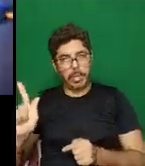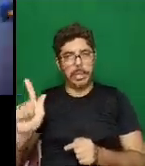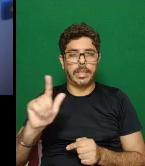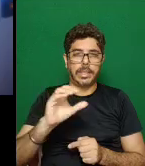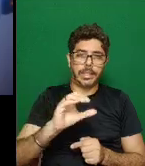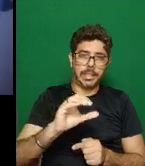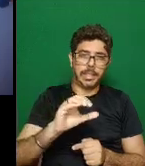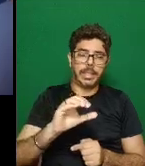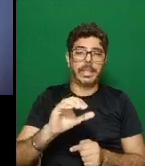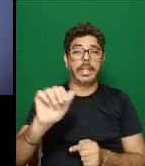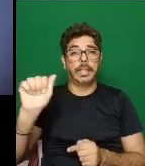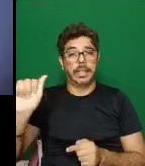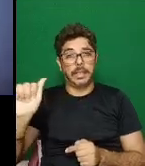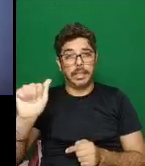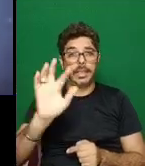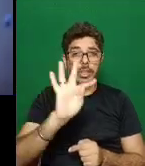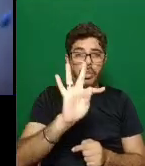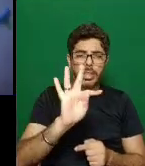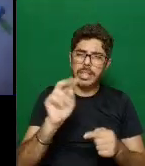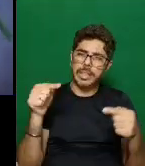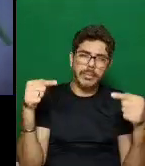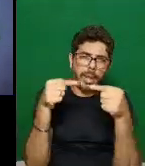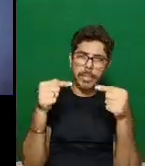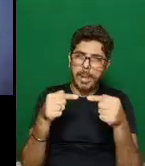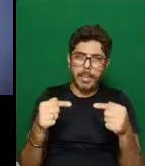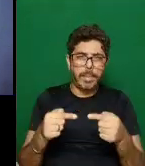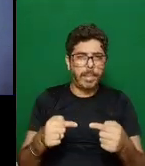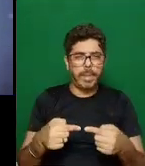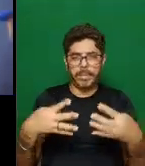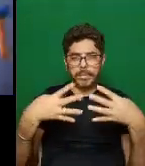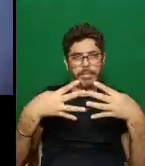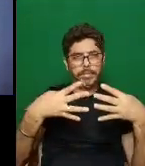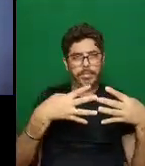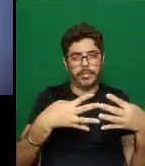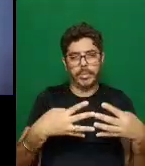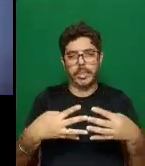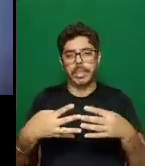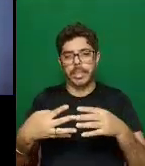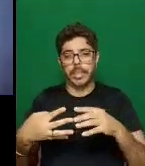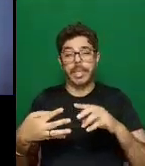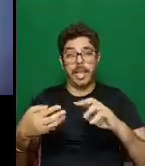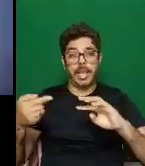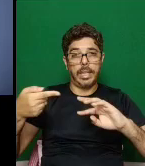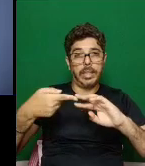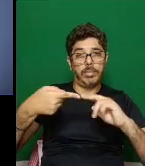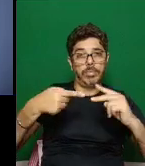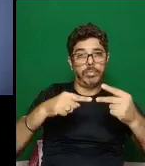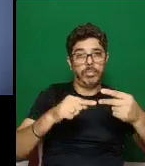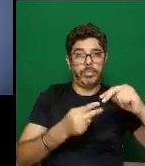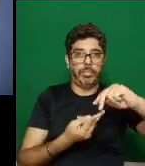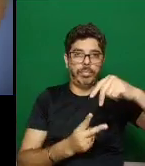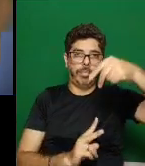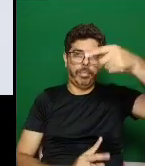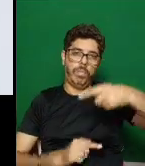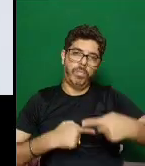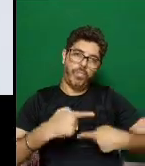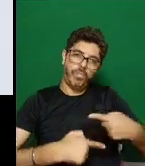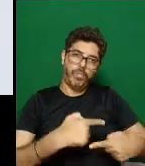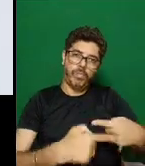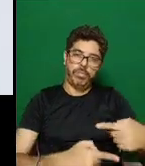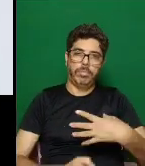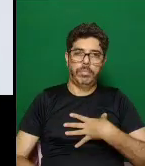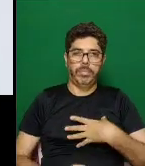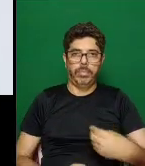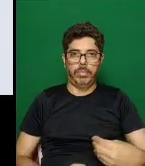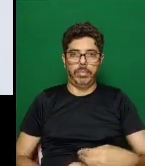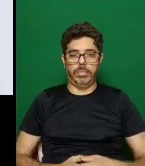Isso é crucial para garantir que a informação genética seja passada com precisão para a próxima geração. Na